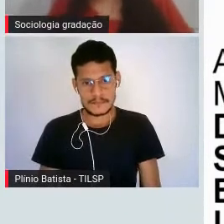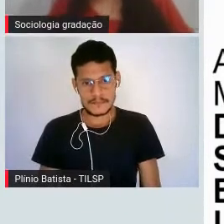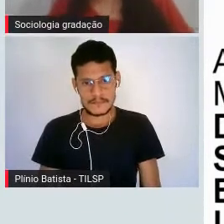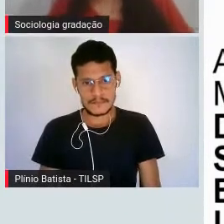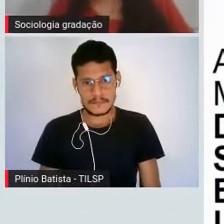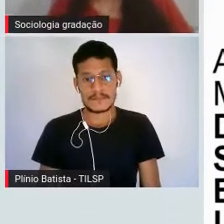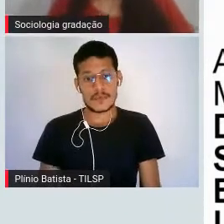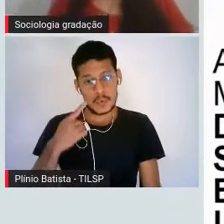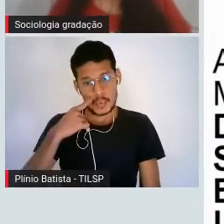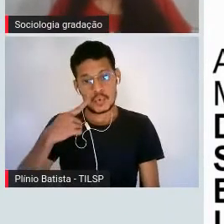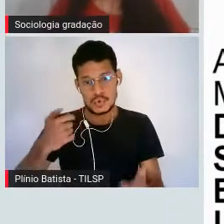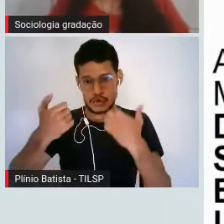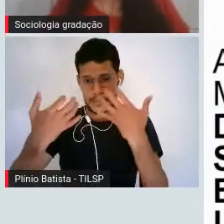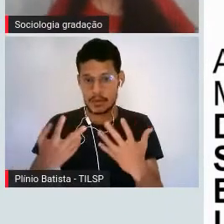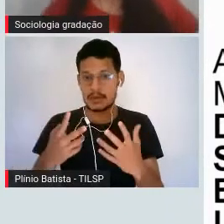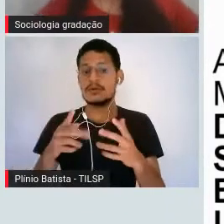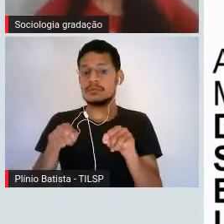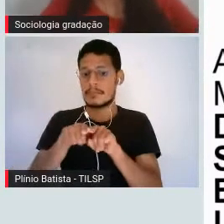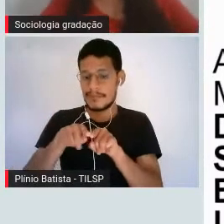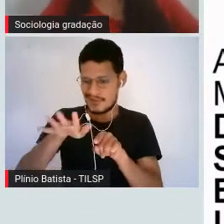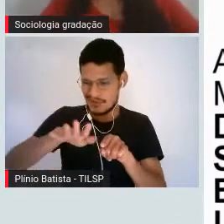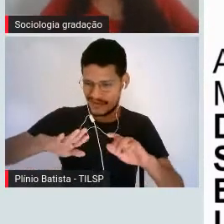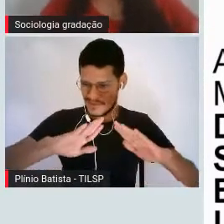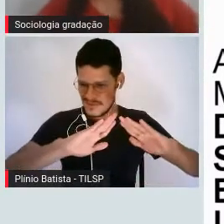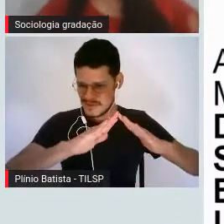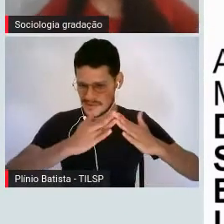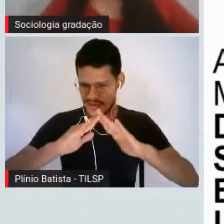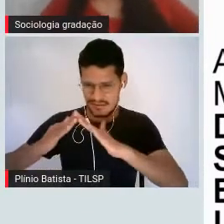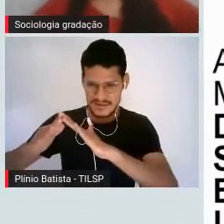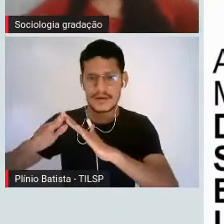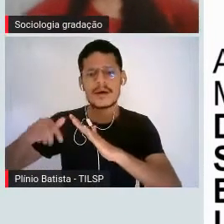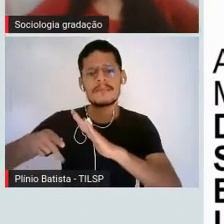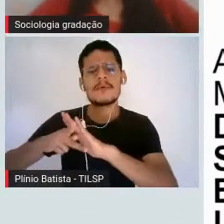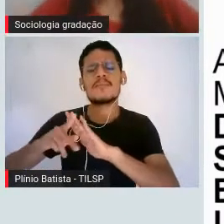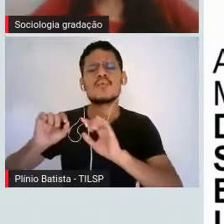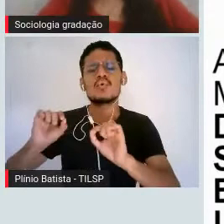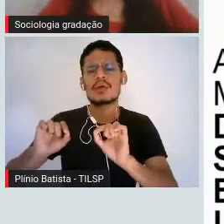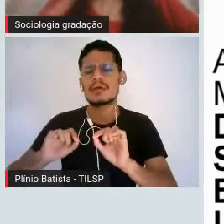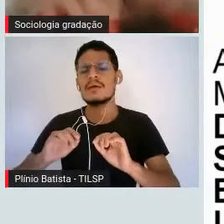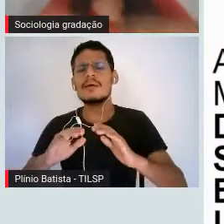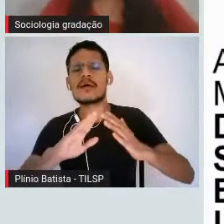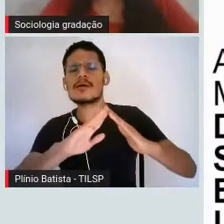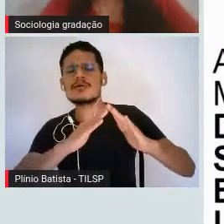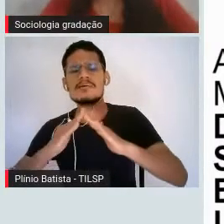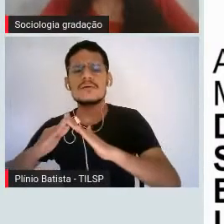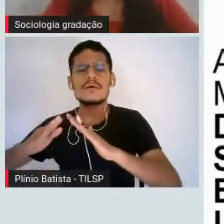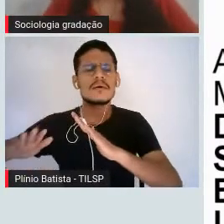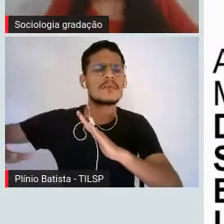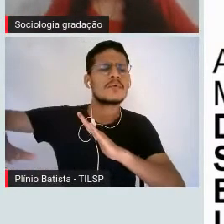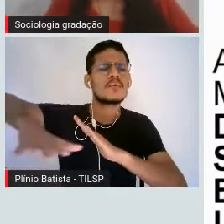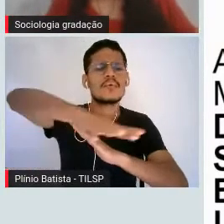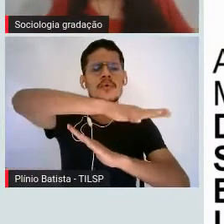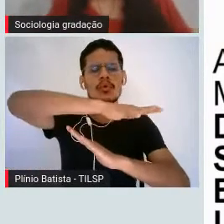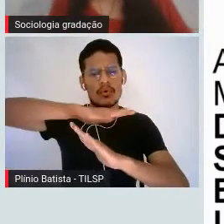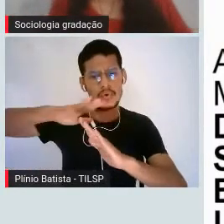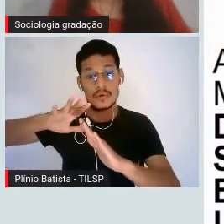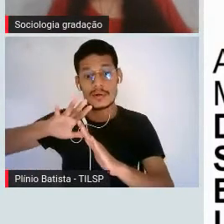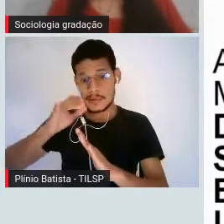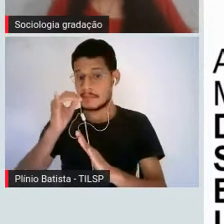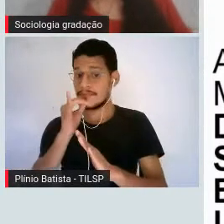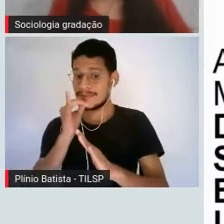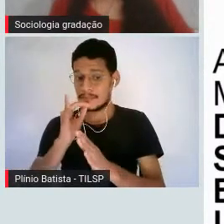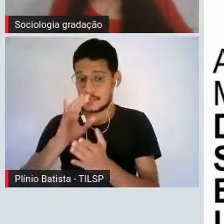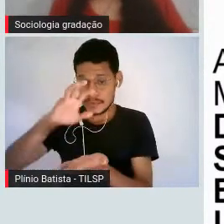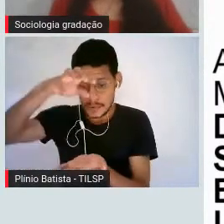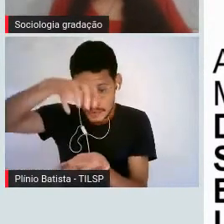das favelas, das questões das periferias, digamos assim, o que está ao redor da cidade central, né? Então,